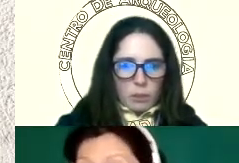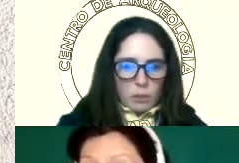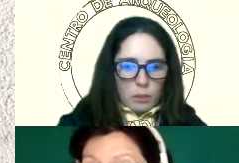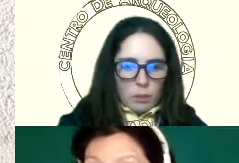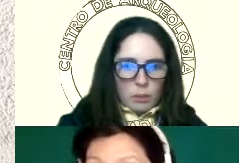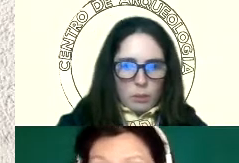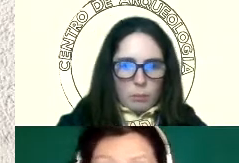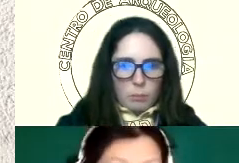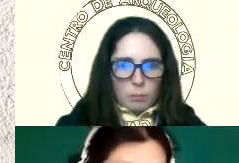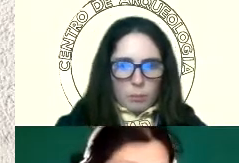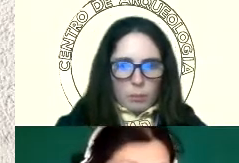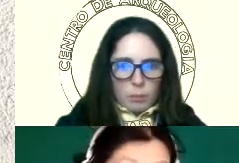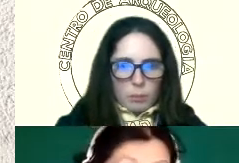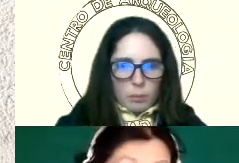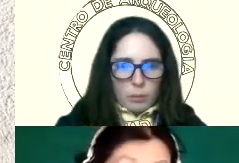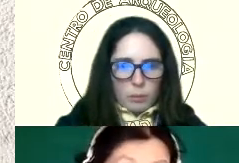isto convosco.